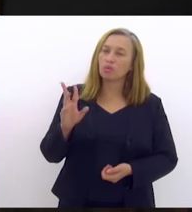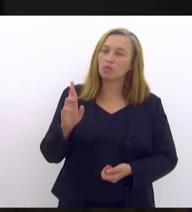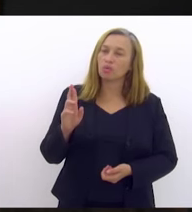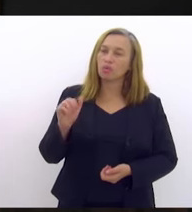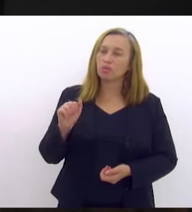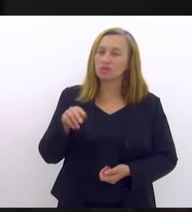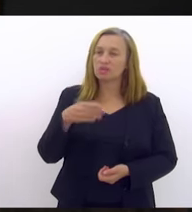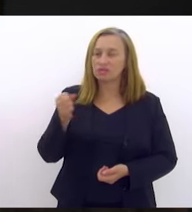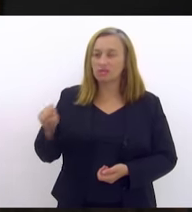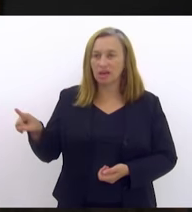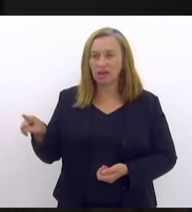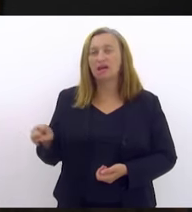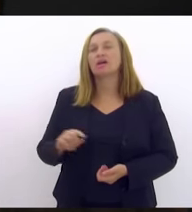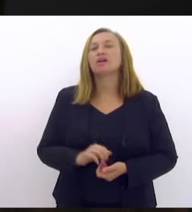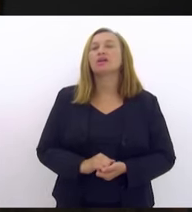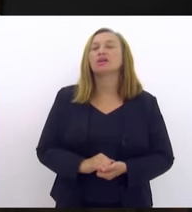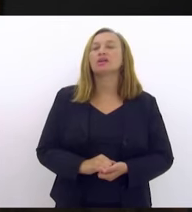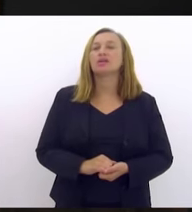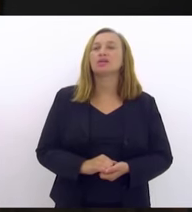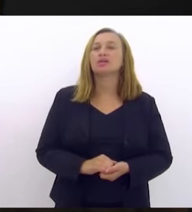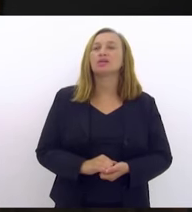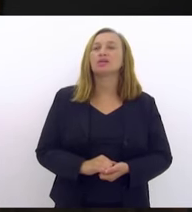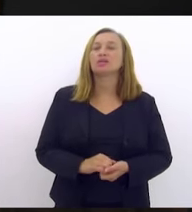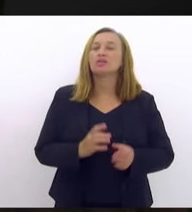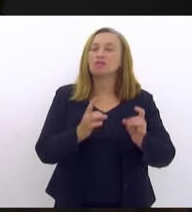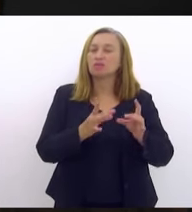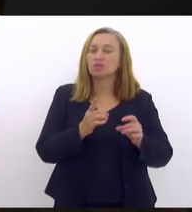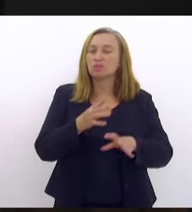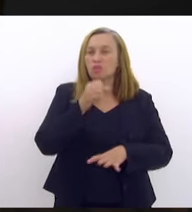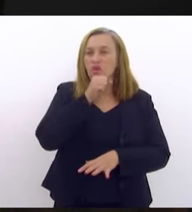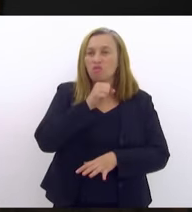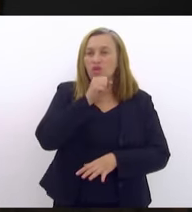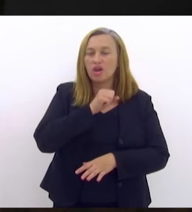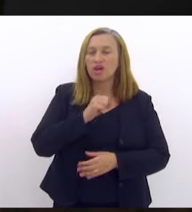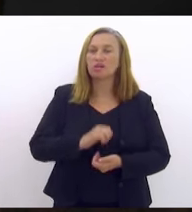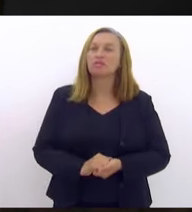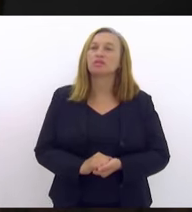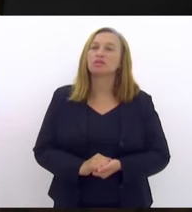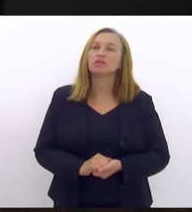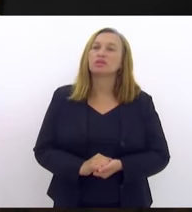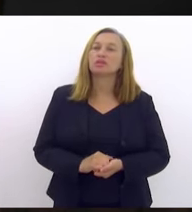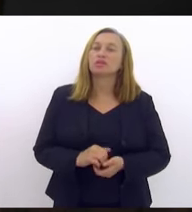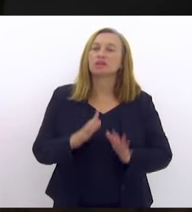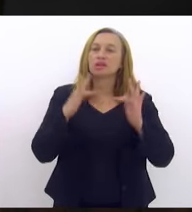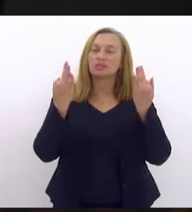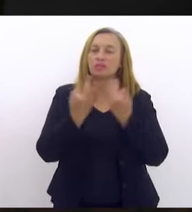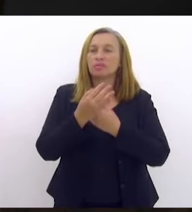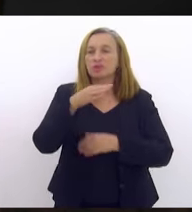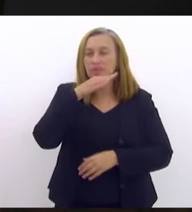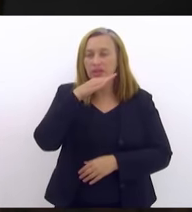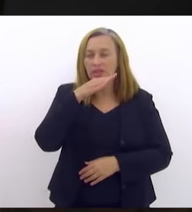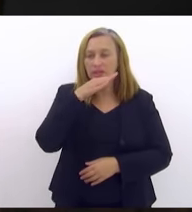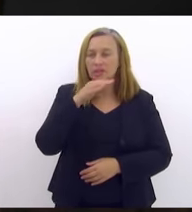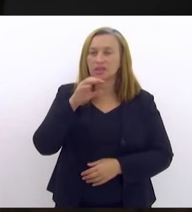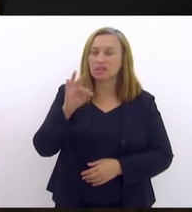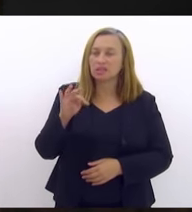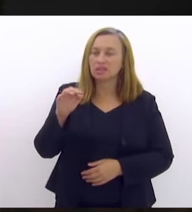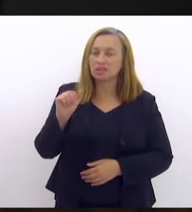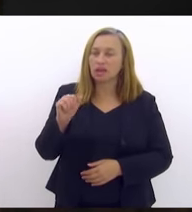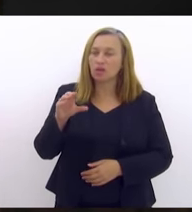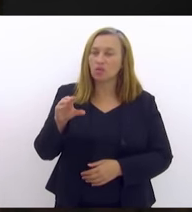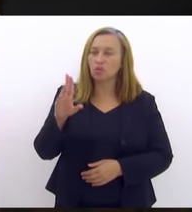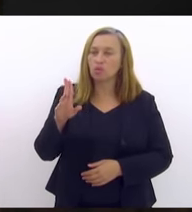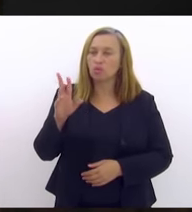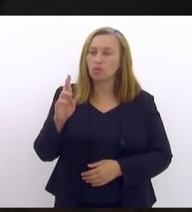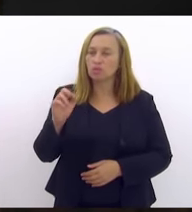dentro da cidade, comerciante antigo, que é a família de Mangaratiba, e especificamente da Curuçá, gosta muito. Queria saudar